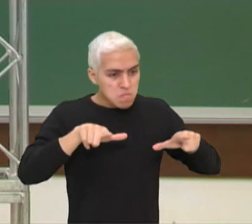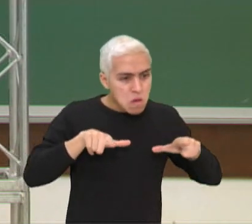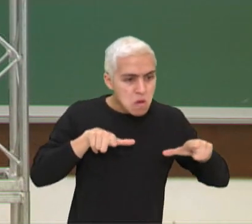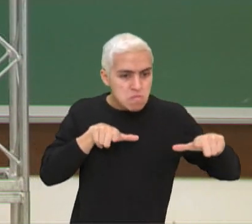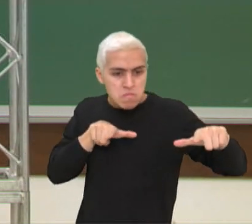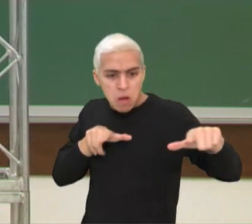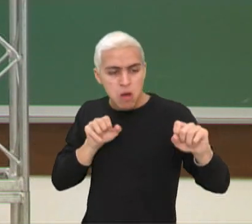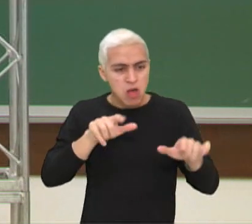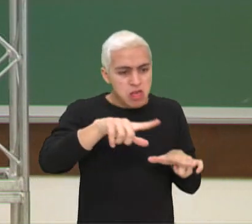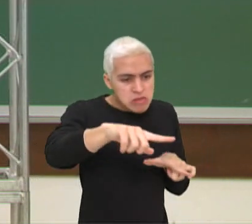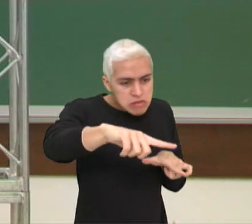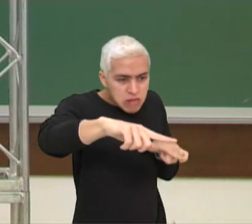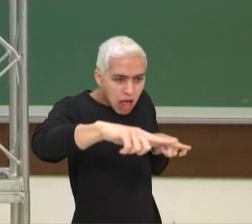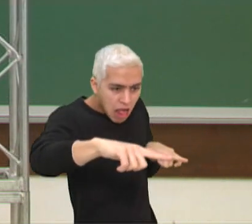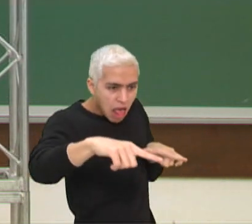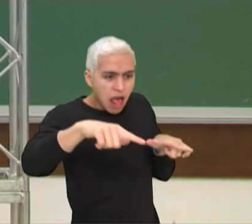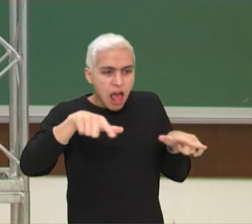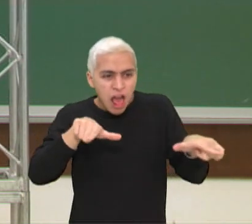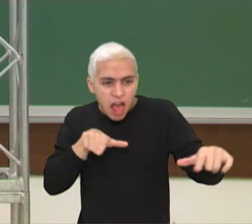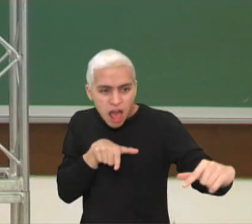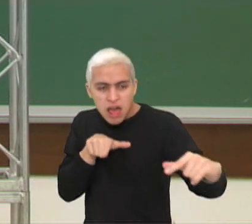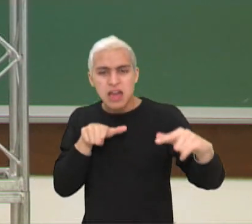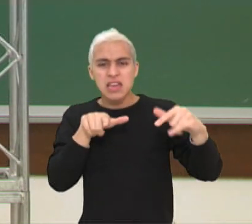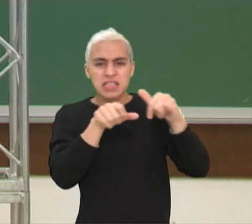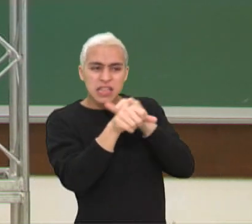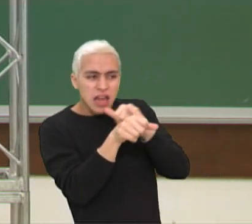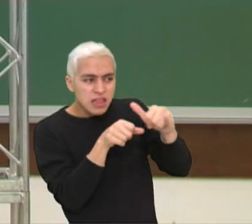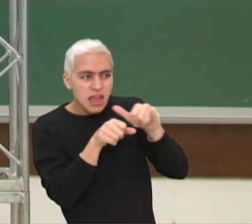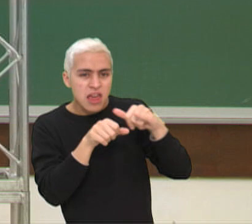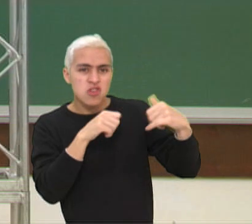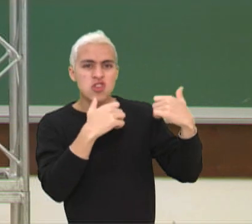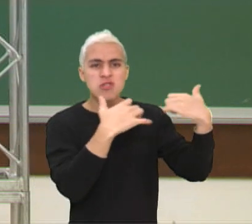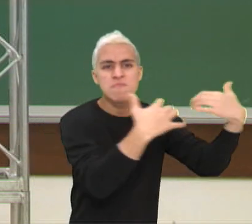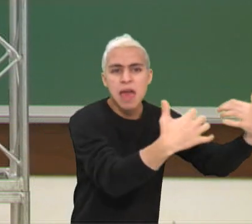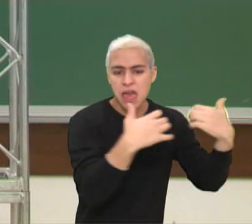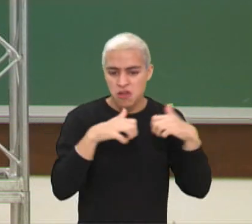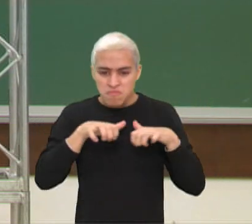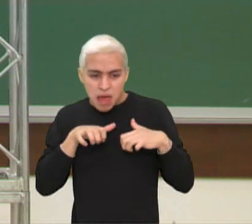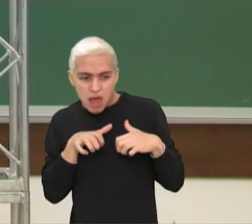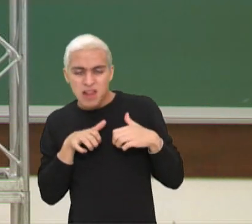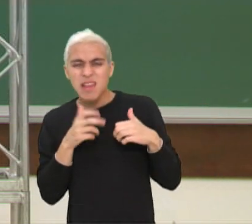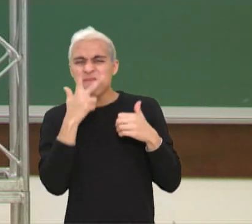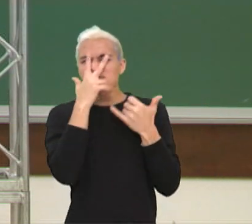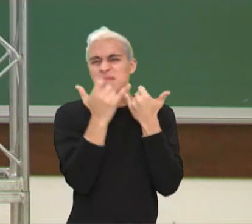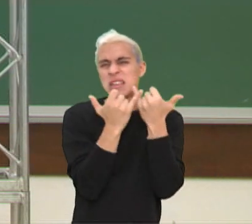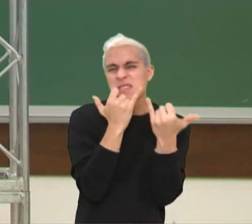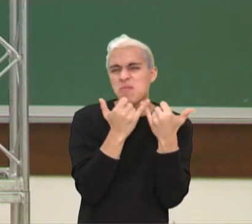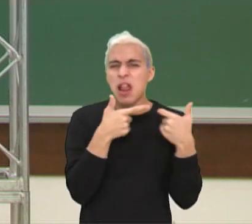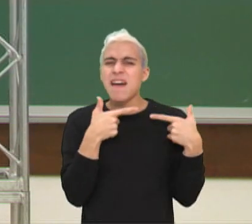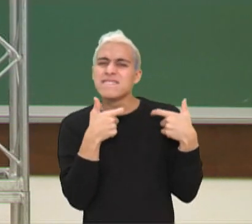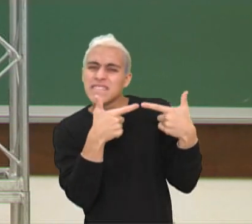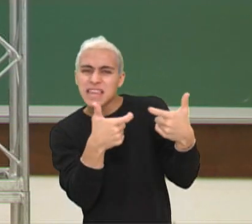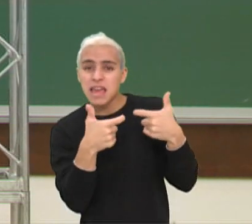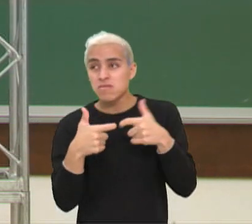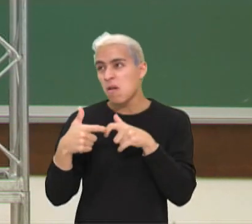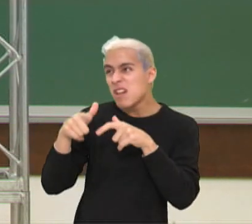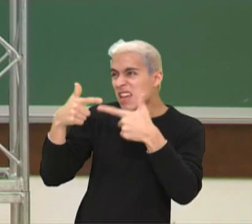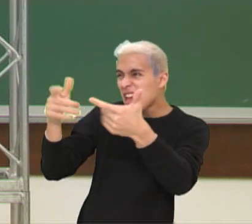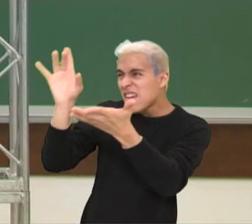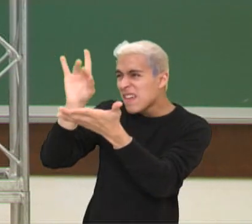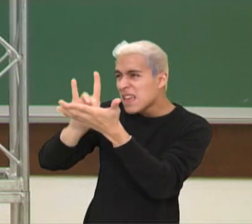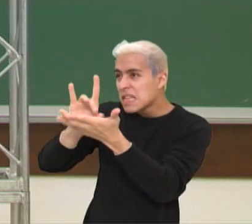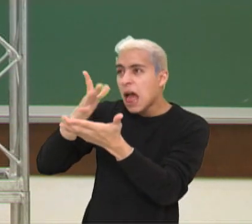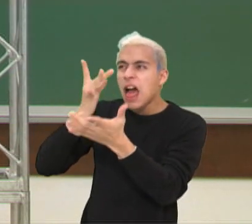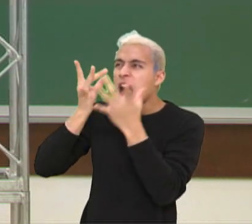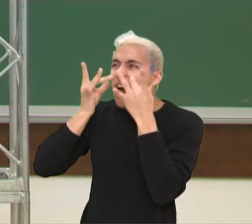exército, ou após aquela batalha dos impérios, eles simulavam novamente a batalha ali no tabuleiro. Então, já